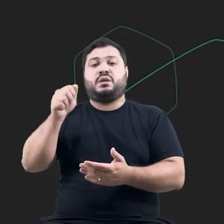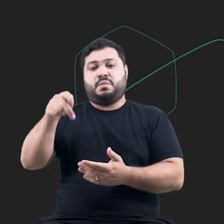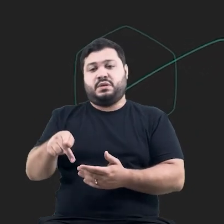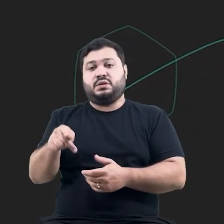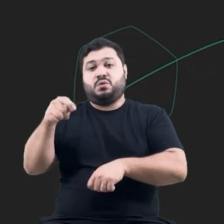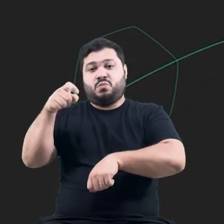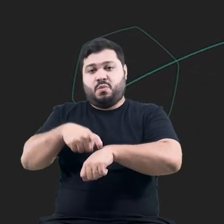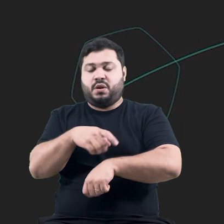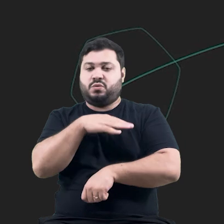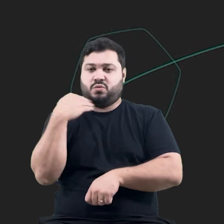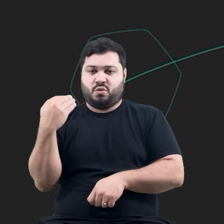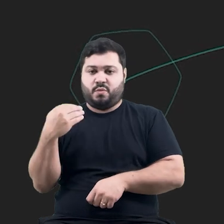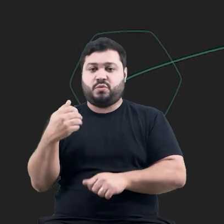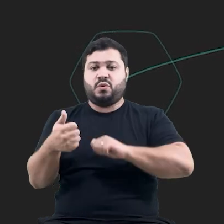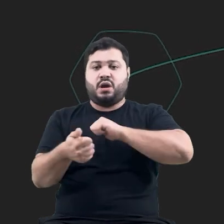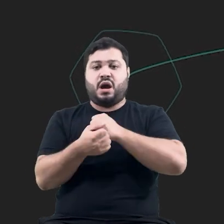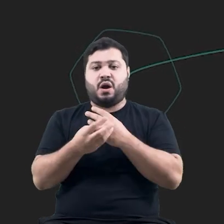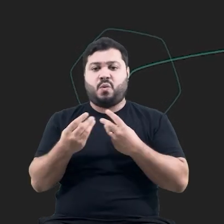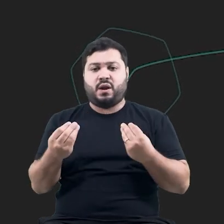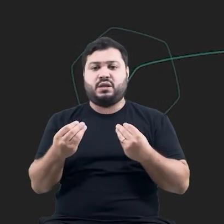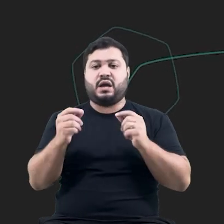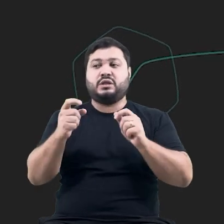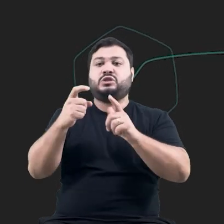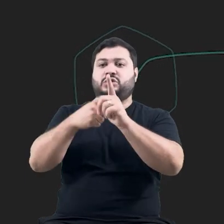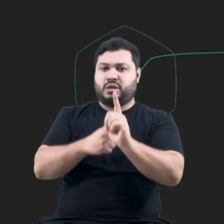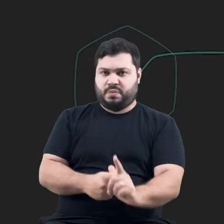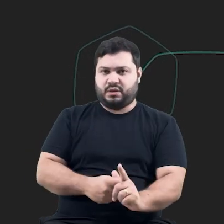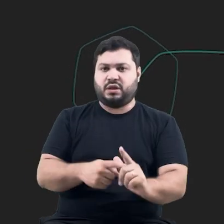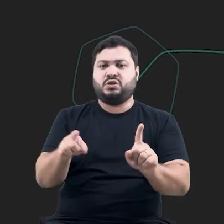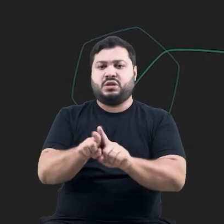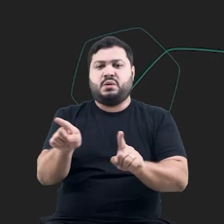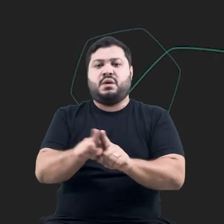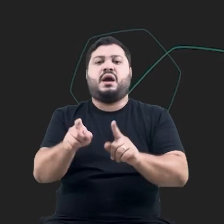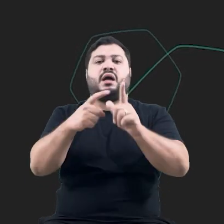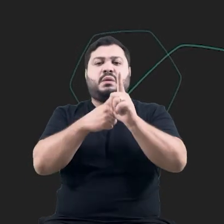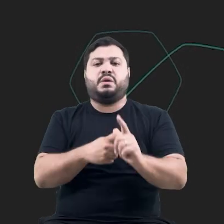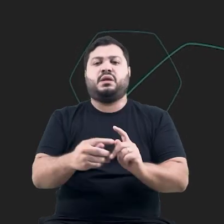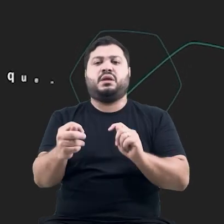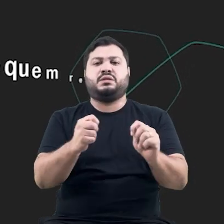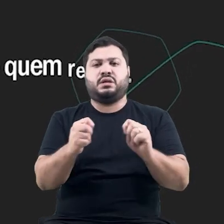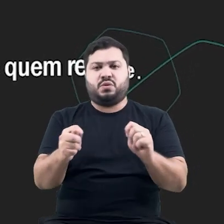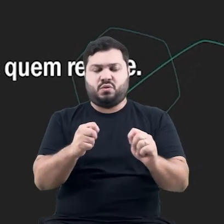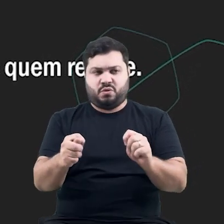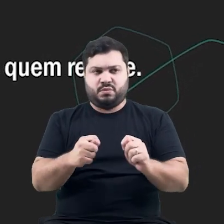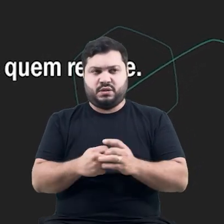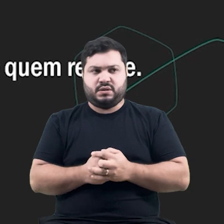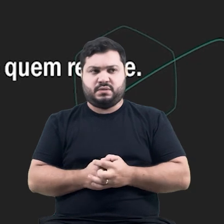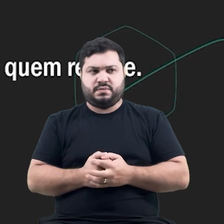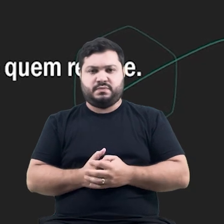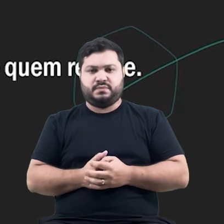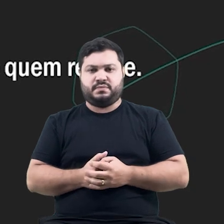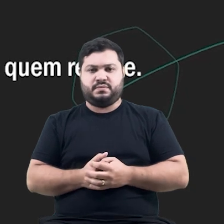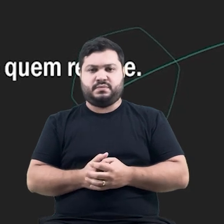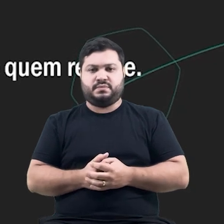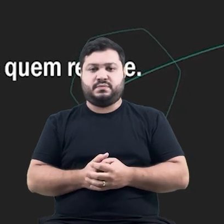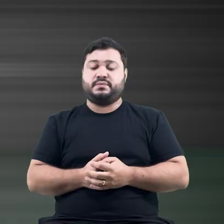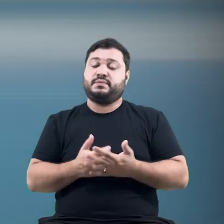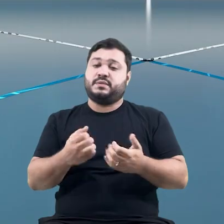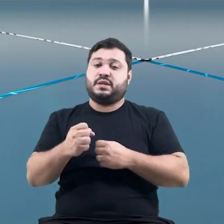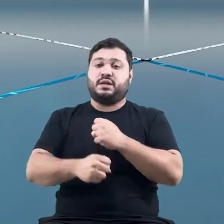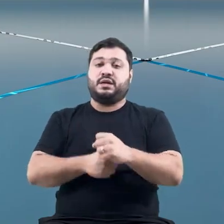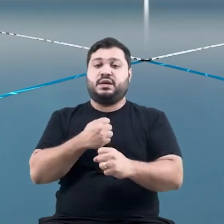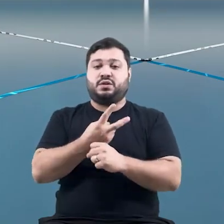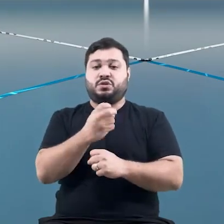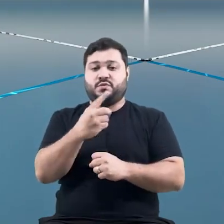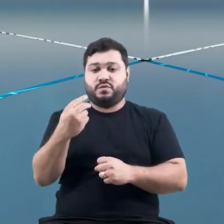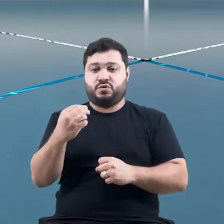instituidor da pensão no momento do óbito, a qualidade de dependente e a dependência econômica de quem a recebe.